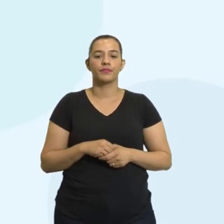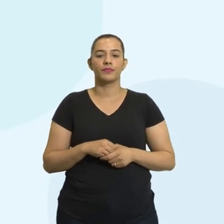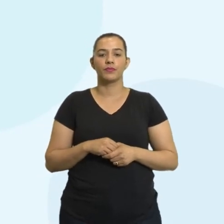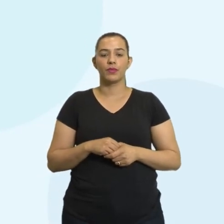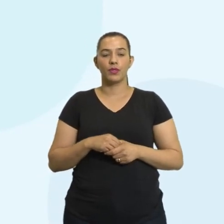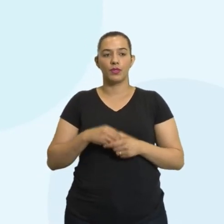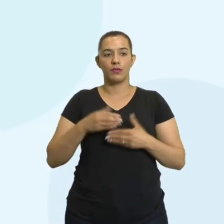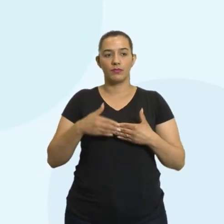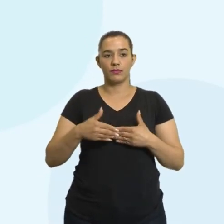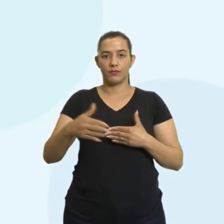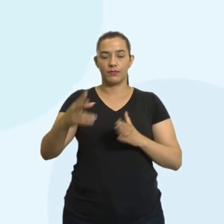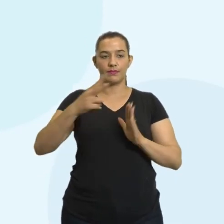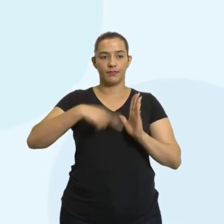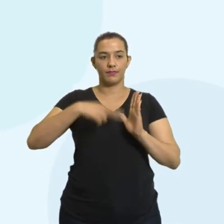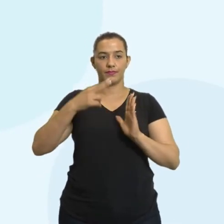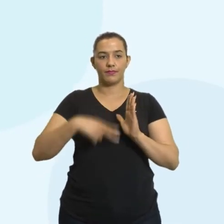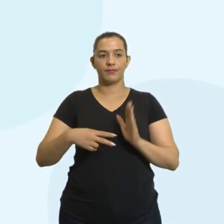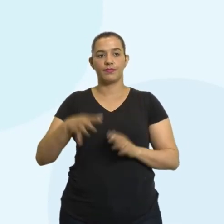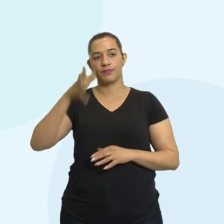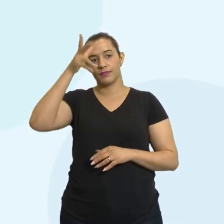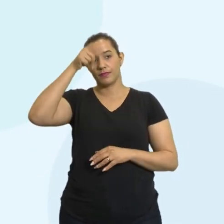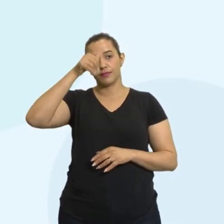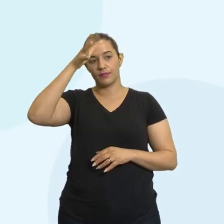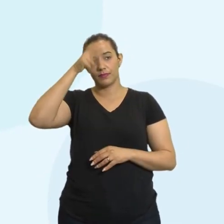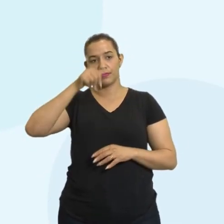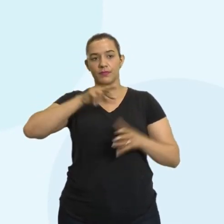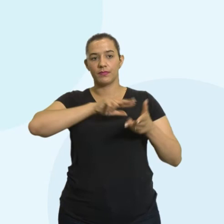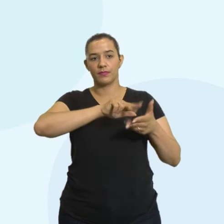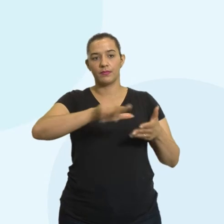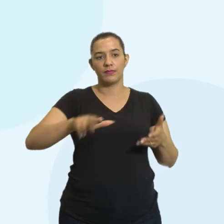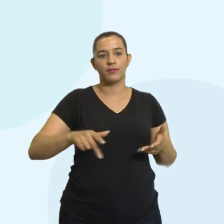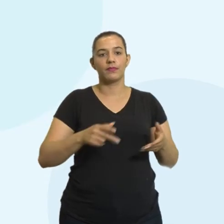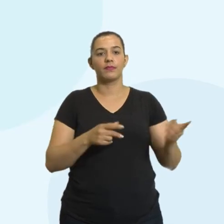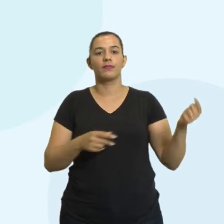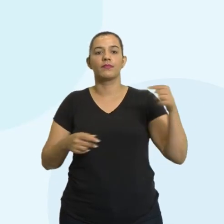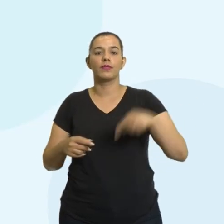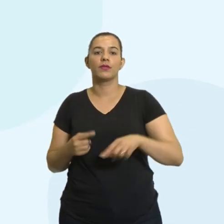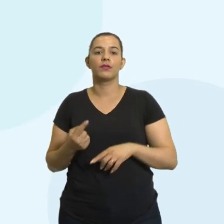Então, vamos à leitura. O galo e as galinhas viram,